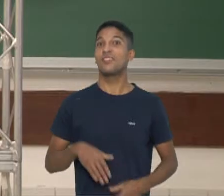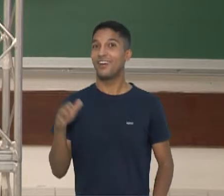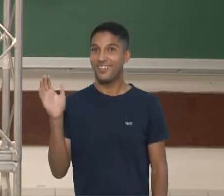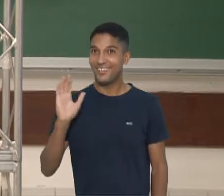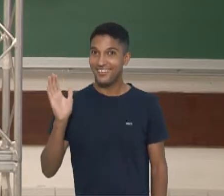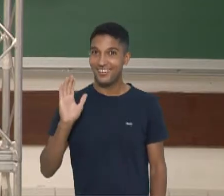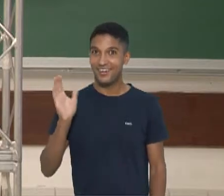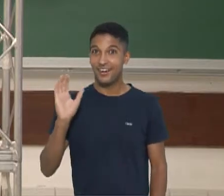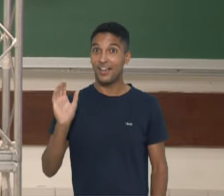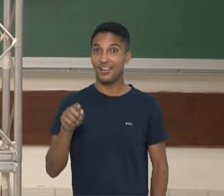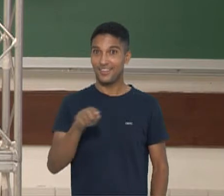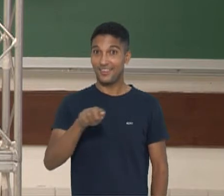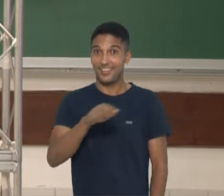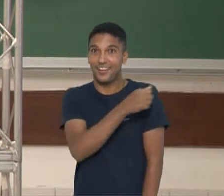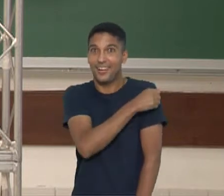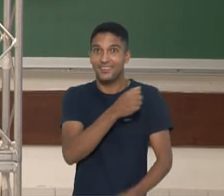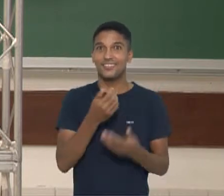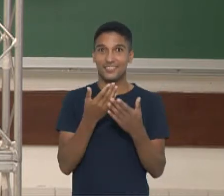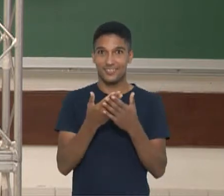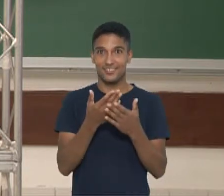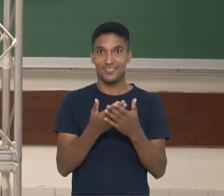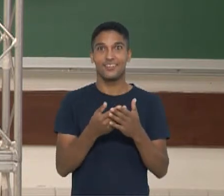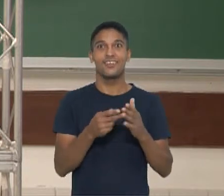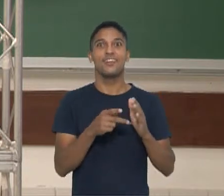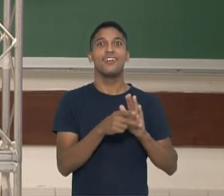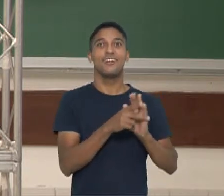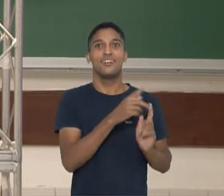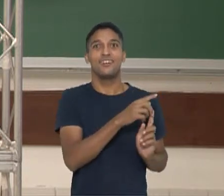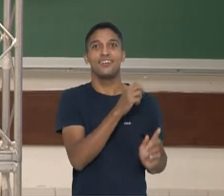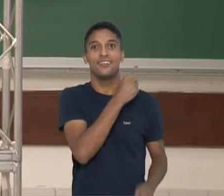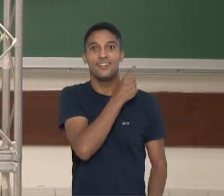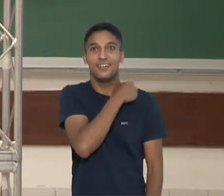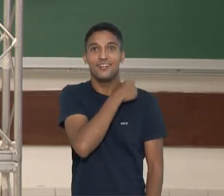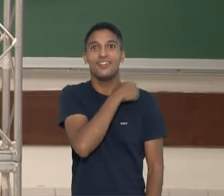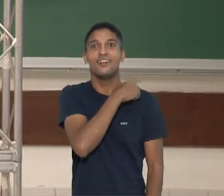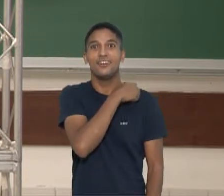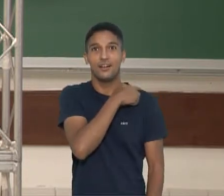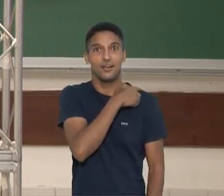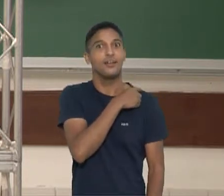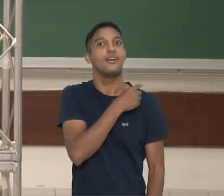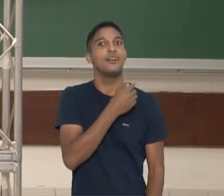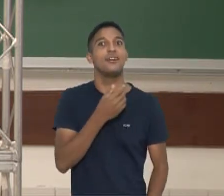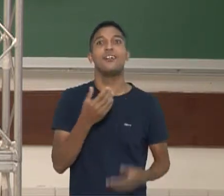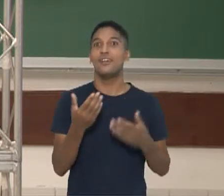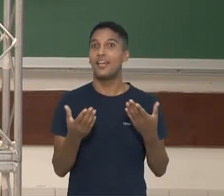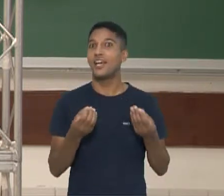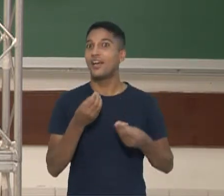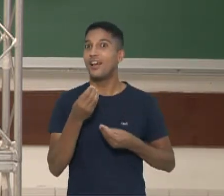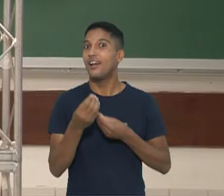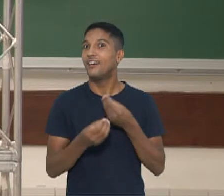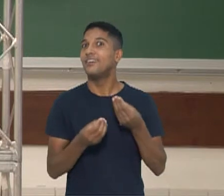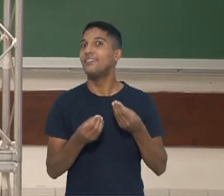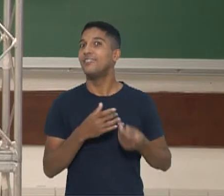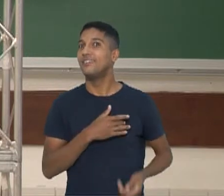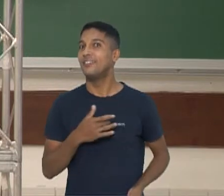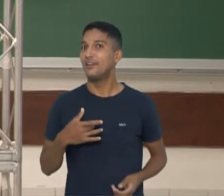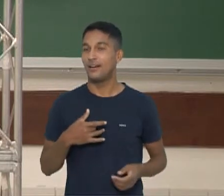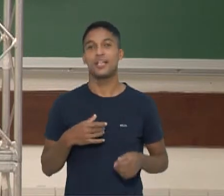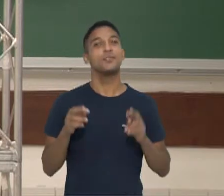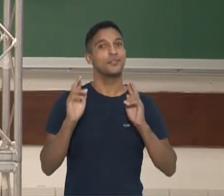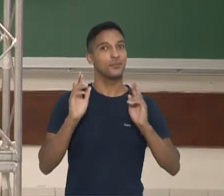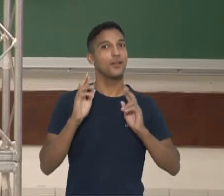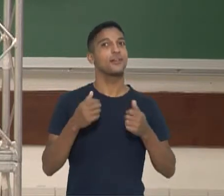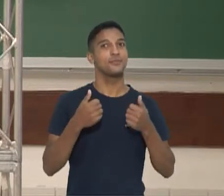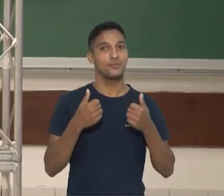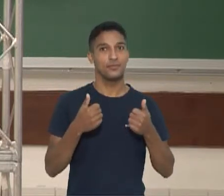Olá, estudiantes da primeira série de la enseñanza media. Como vocês estão? Espero que estejam bem.